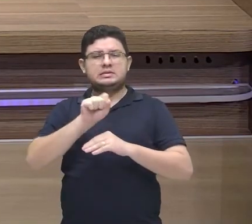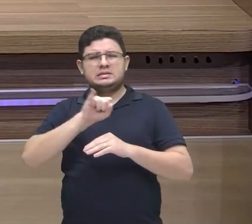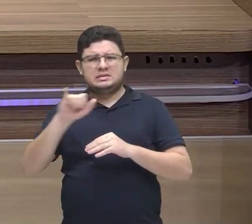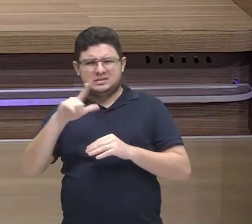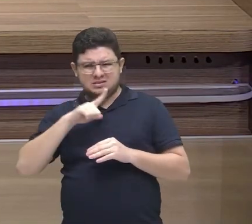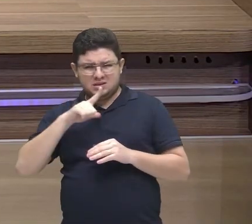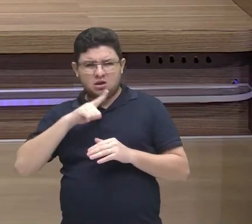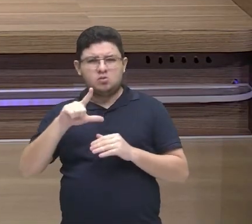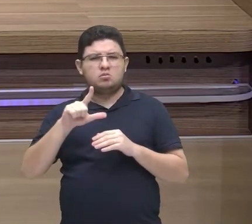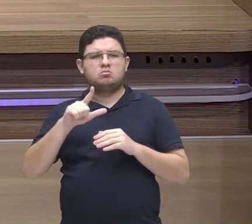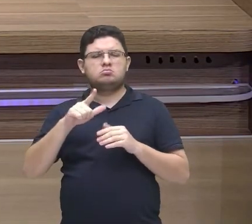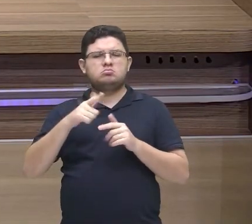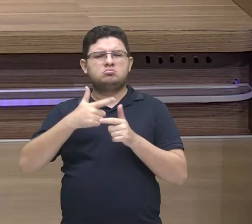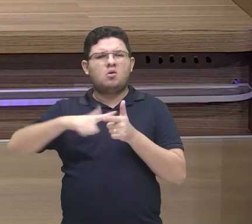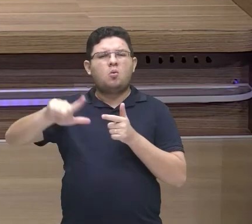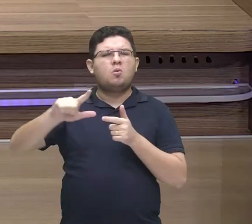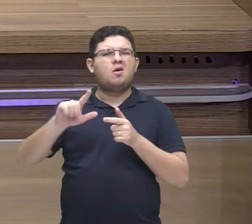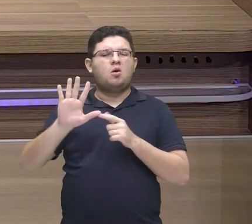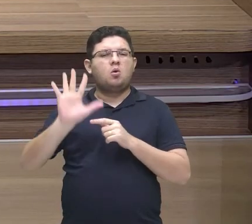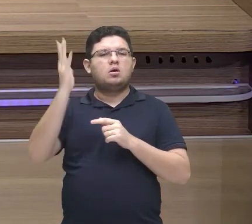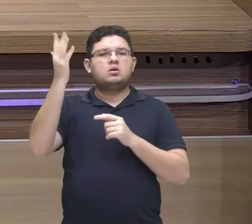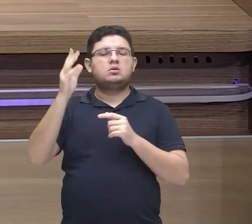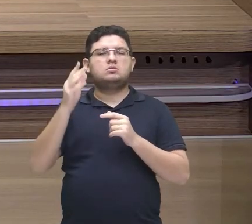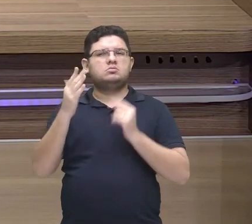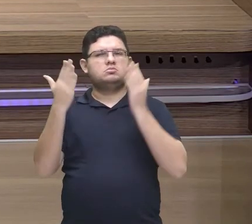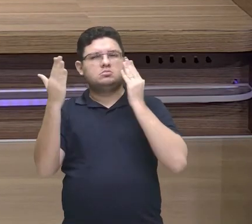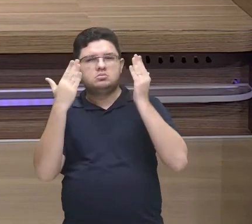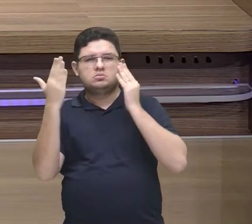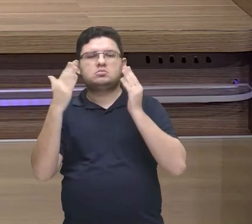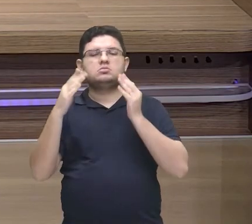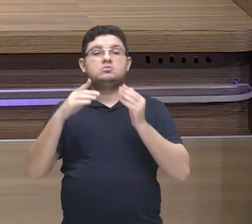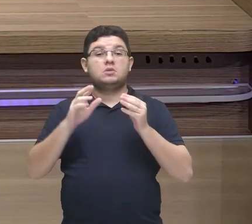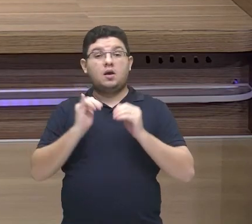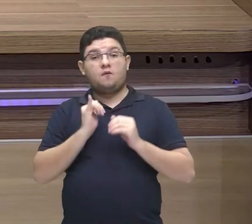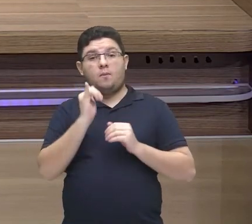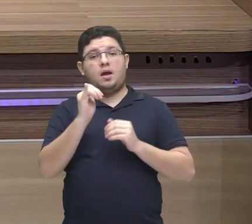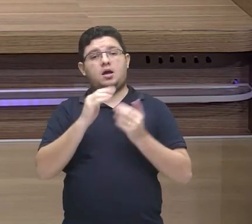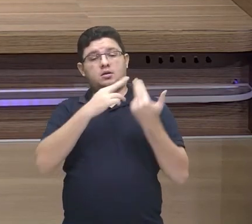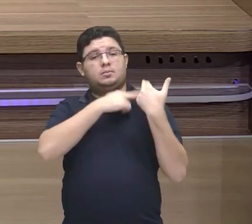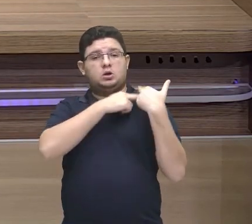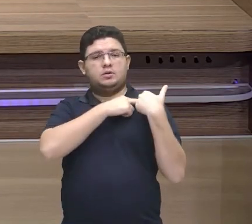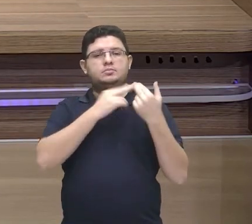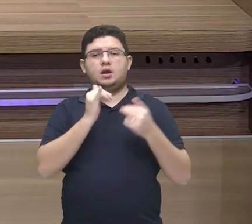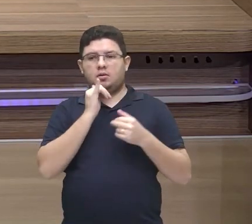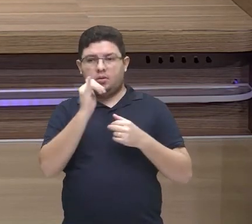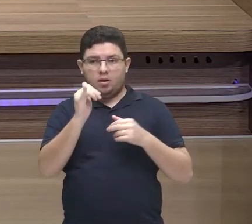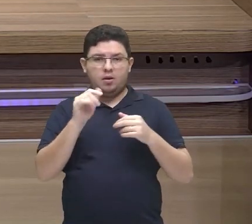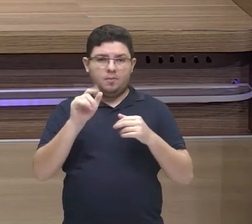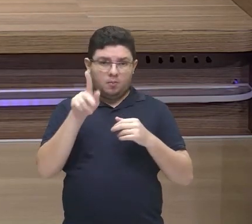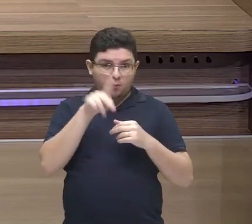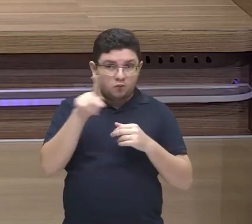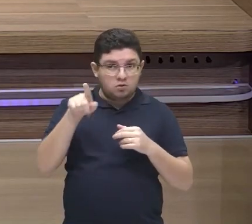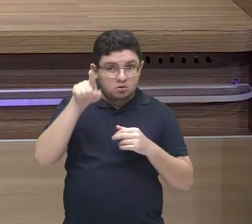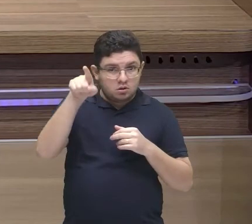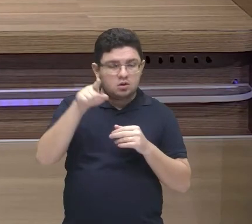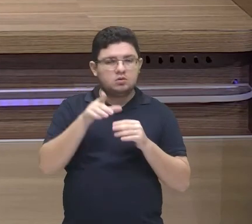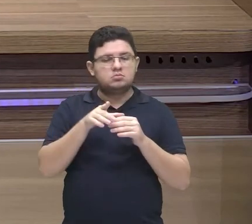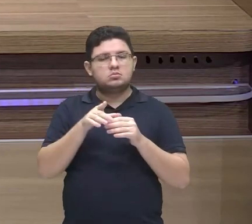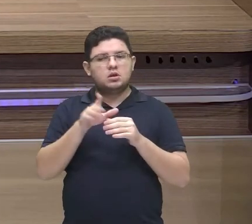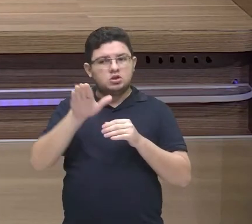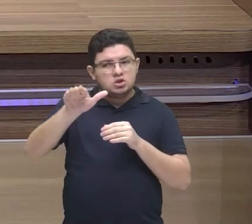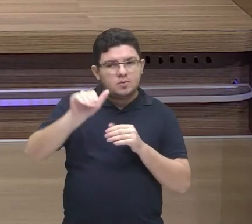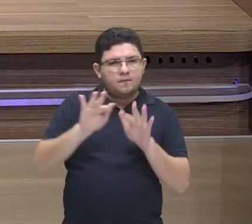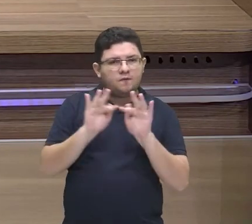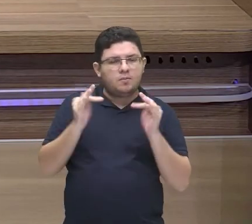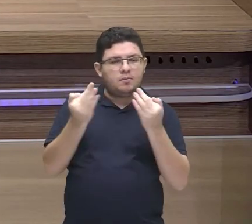coisa, né, tem que informar para um responsável, seja ele qual for. For a professora chama a família, etc, etc, e vai. Aí tem que fazer